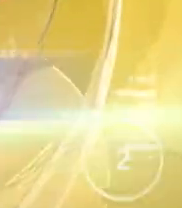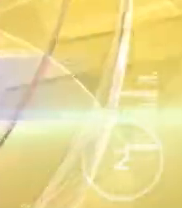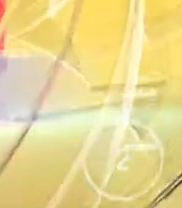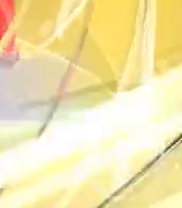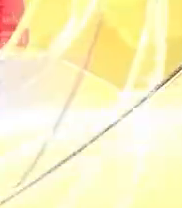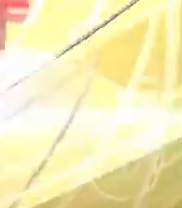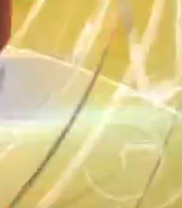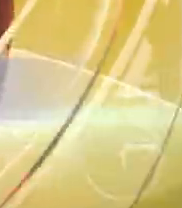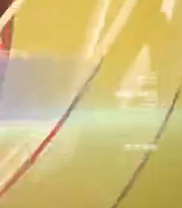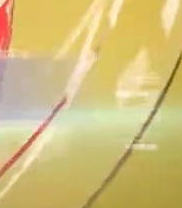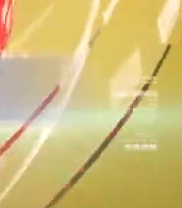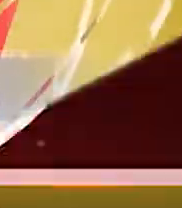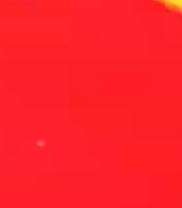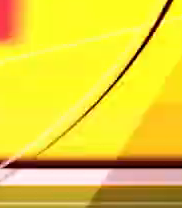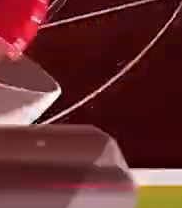Música